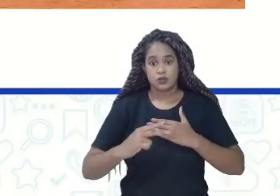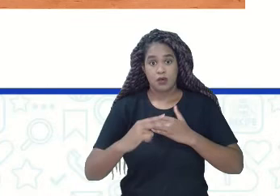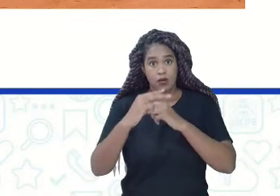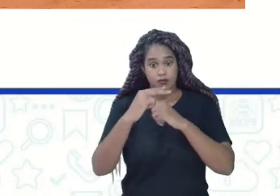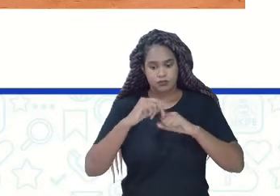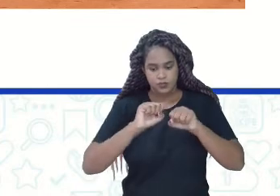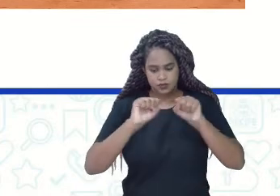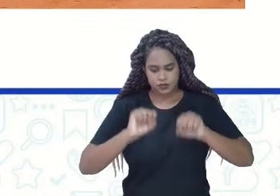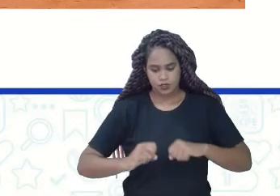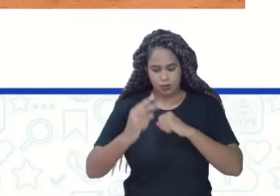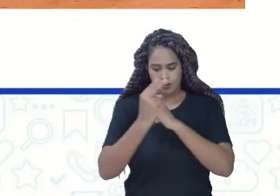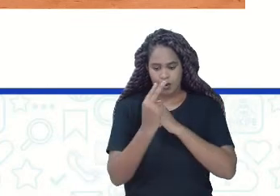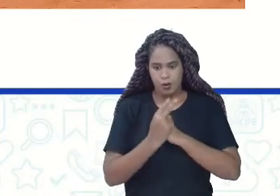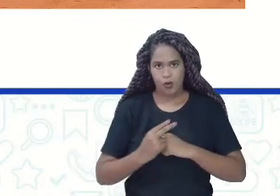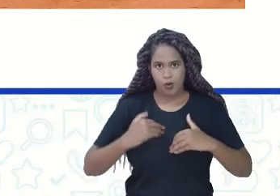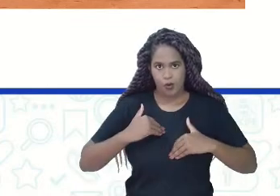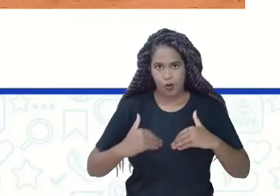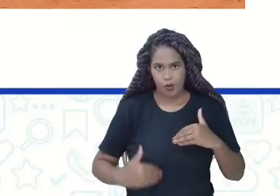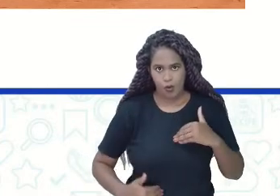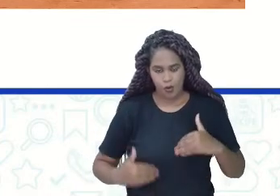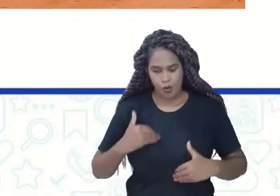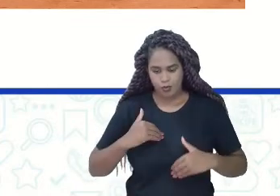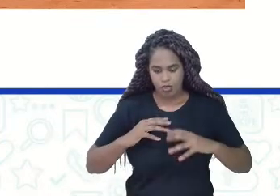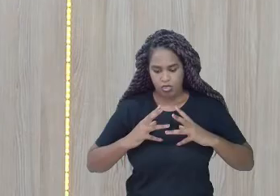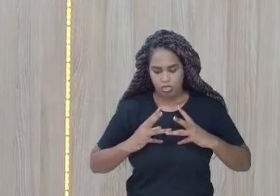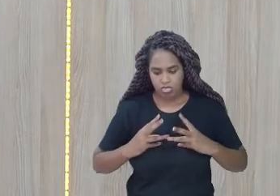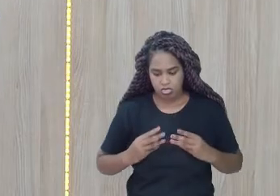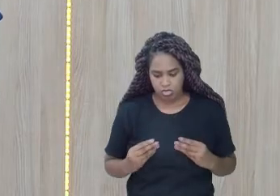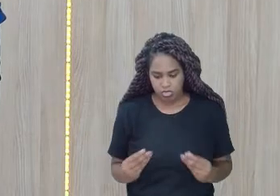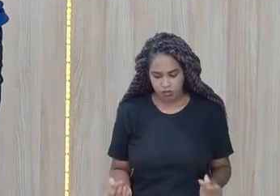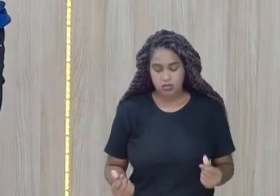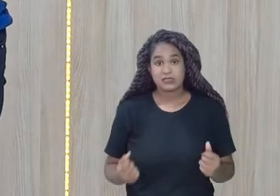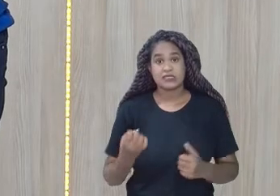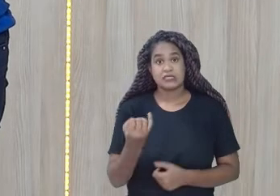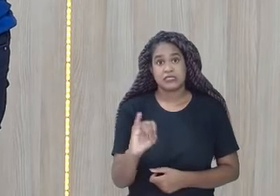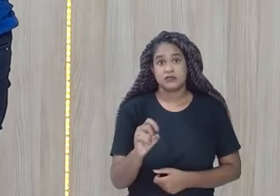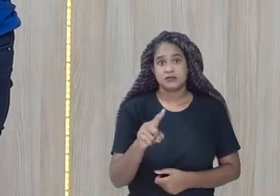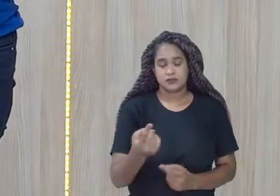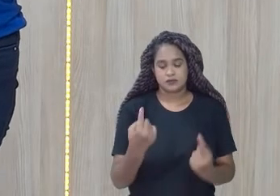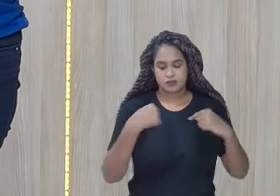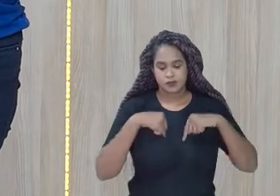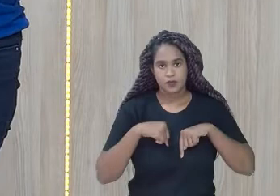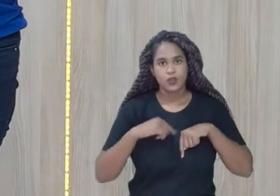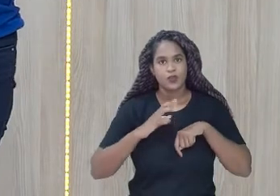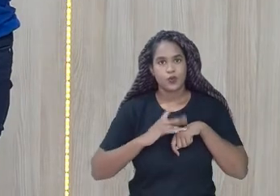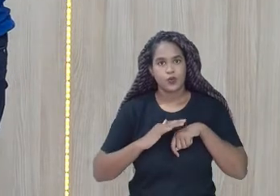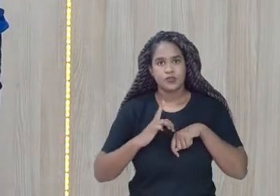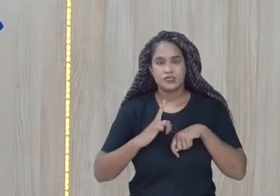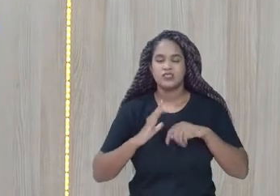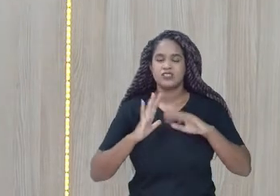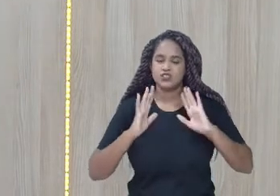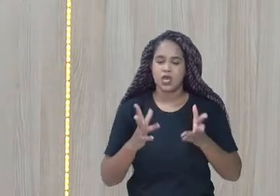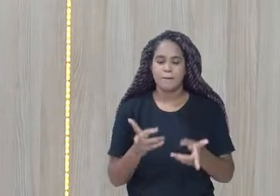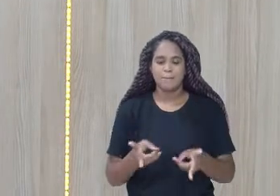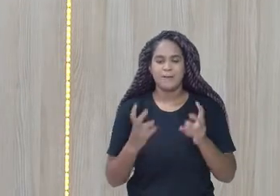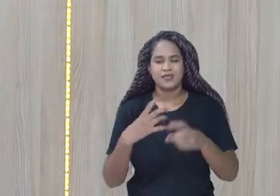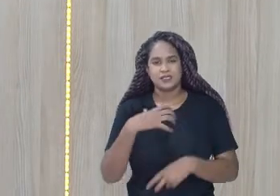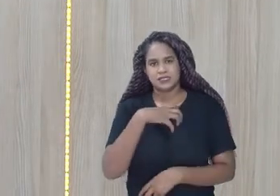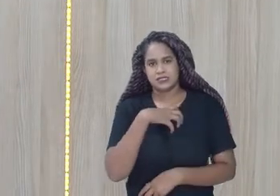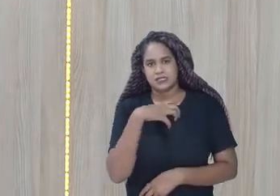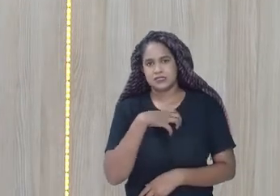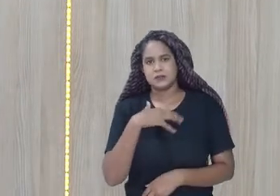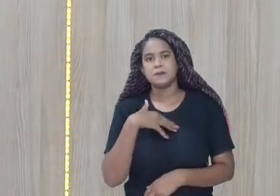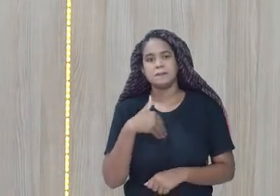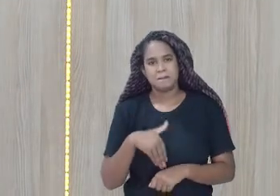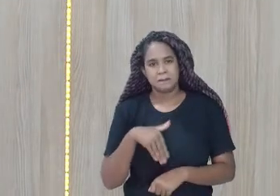organismo de doenças. Então, quando você já está com a doença, já torna-se mais visível, né? Os sintomas já